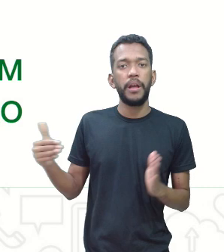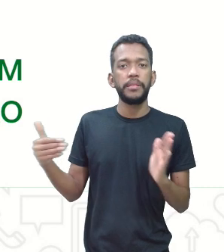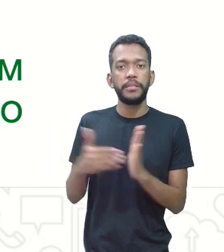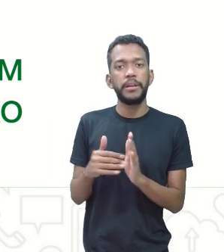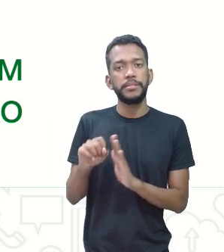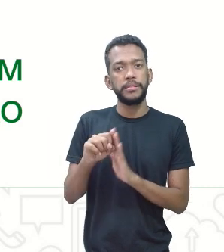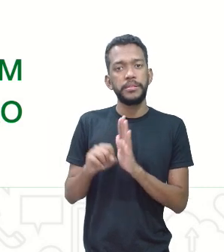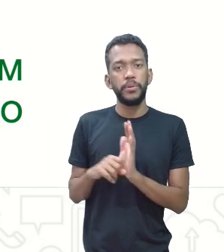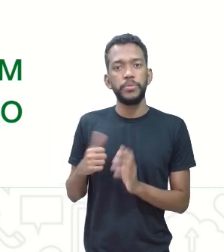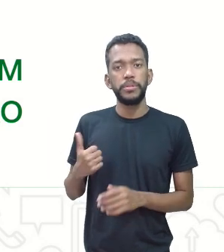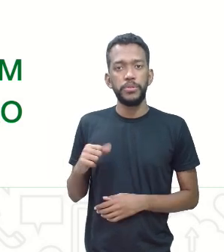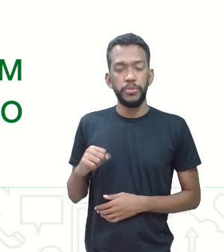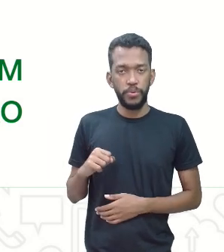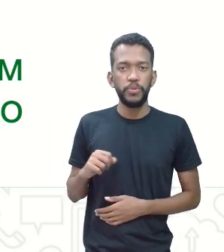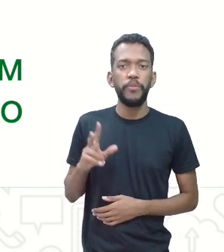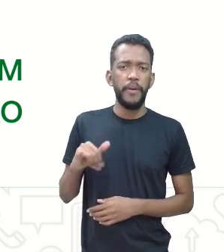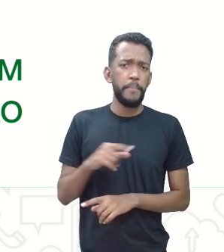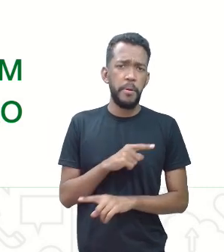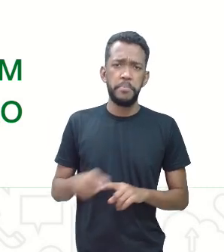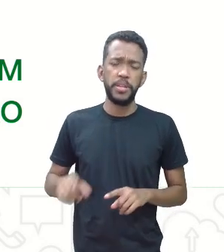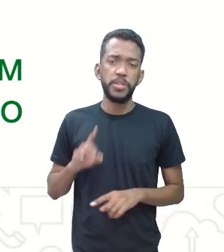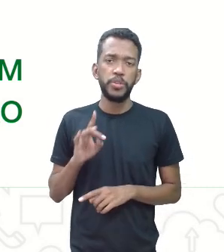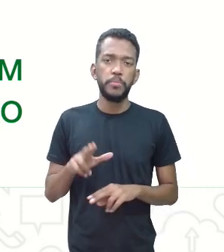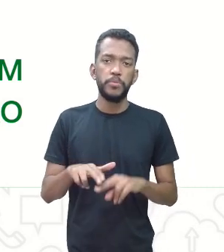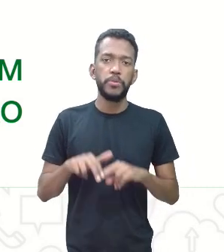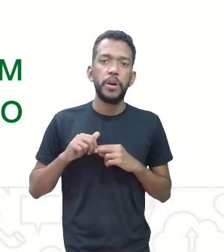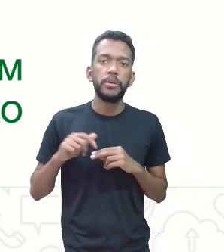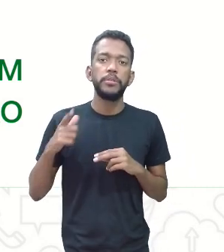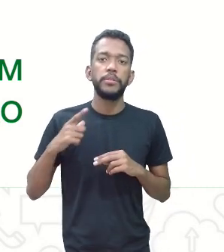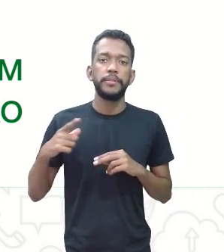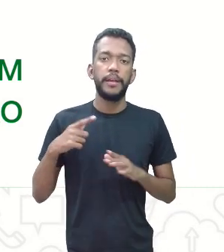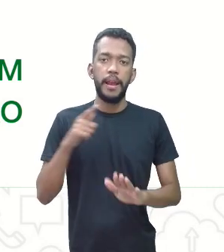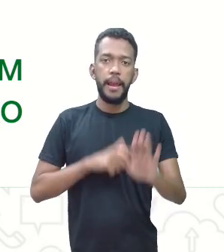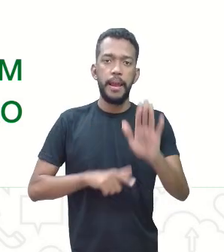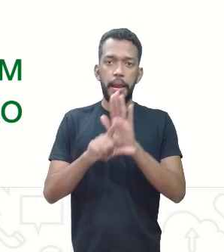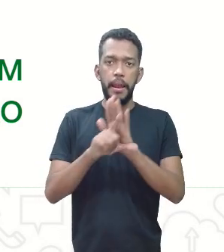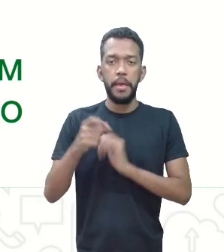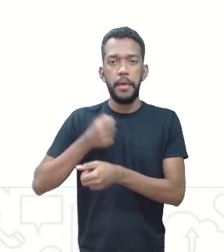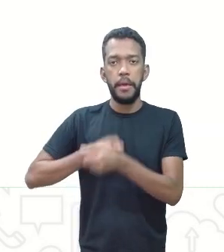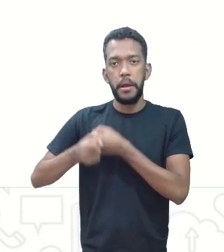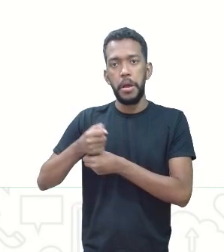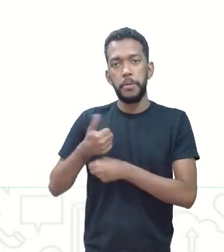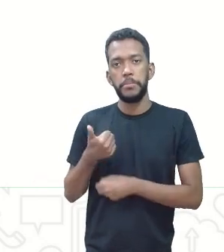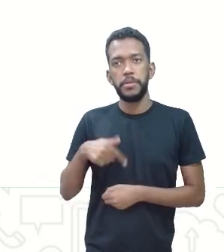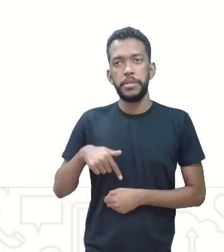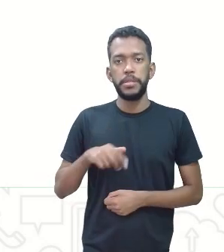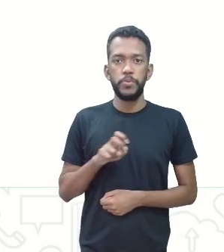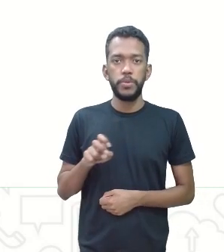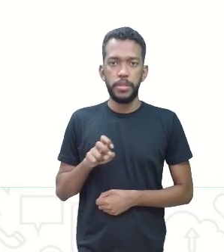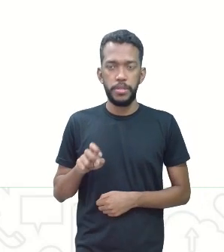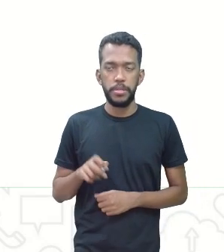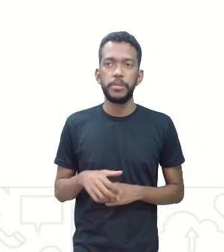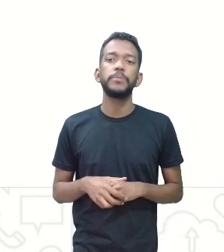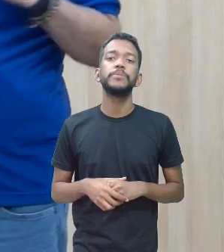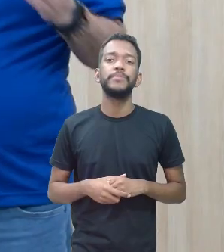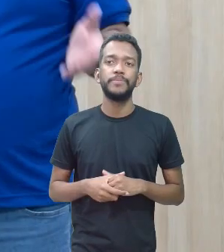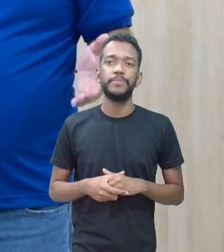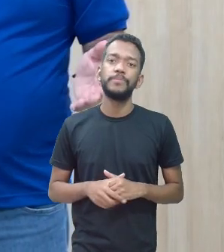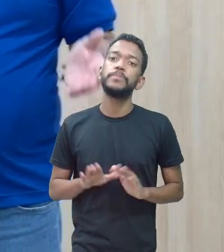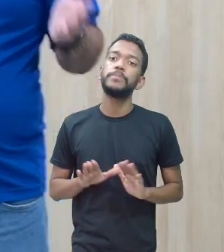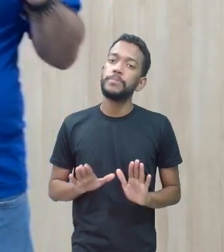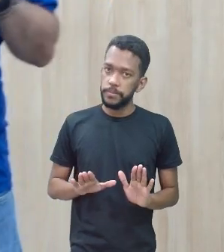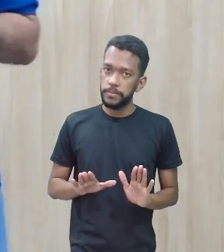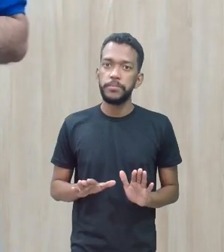XVIII, que só vai ser proibida, né, por meio da força de uma lei no ano de 1755. Então,